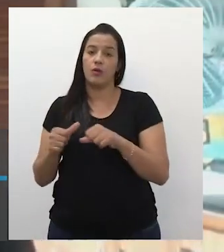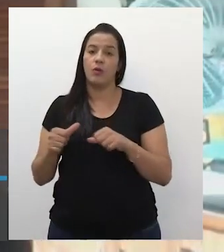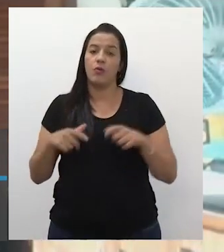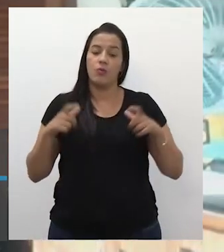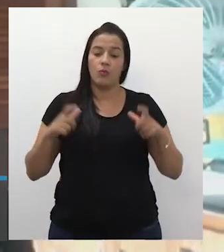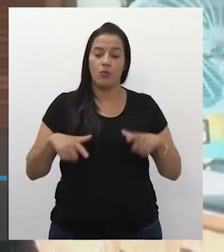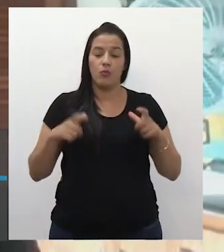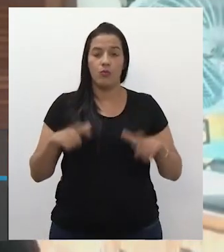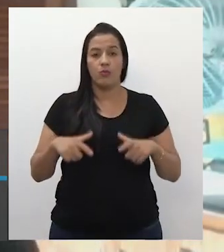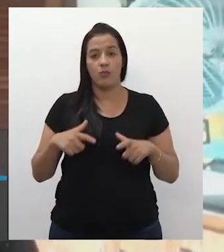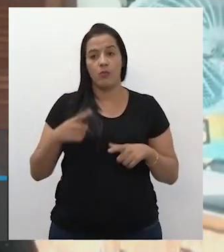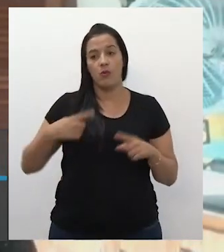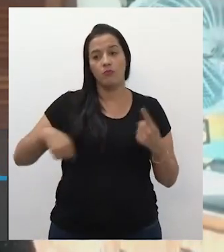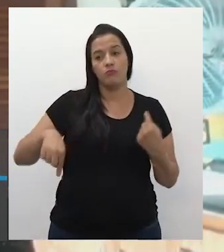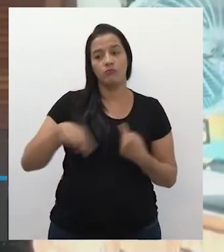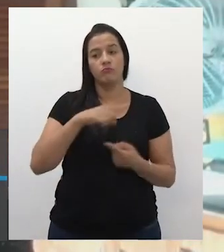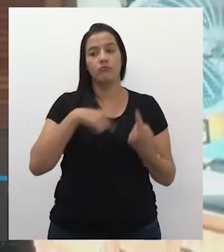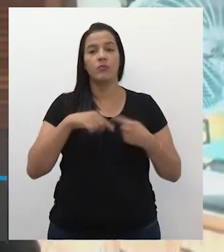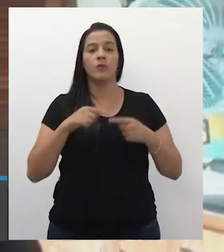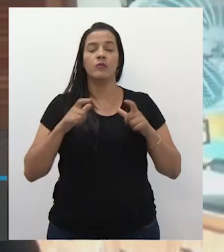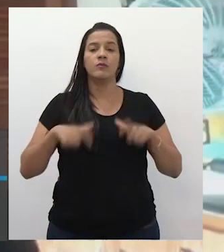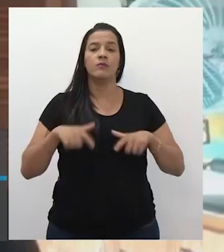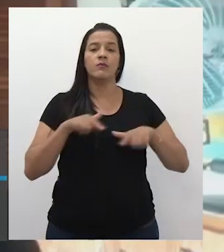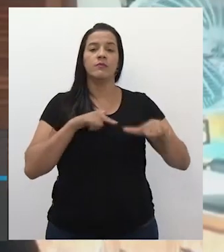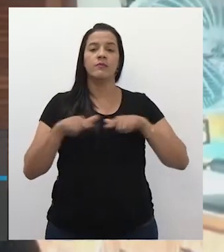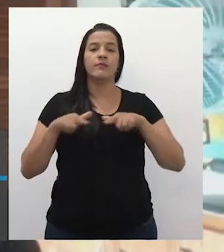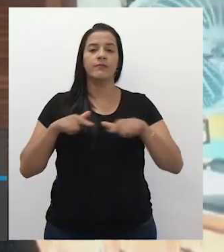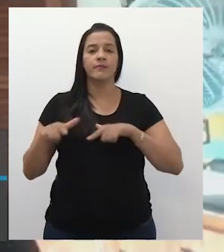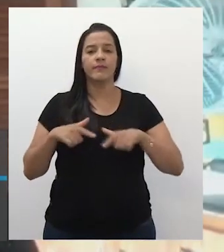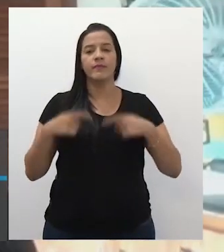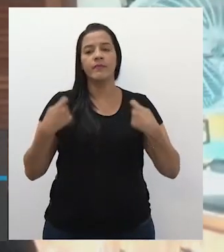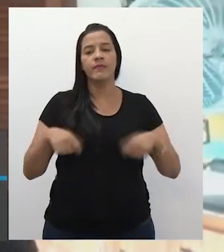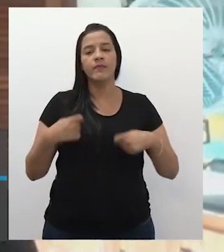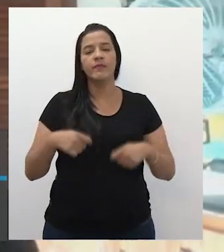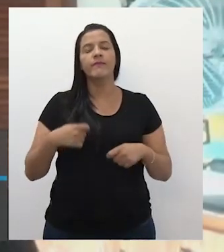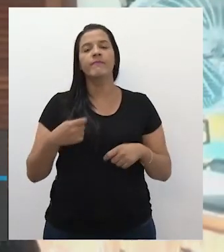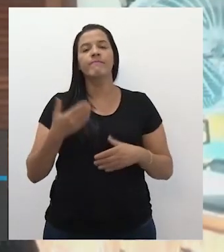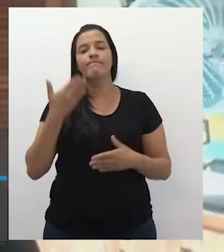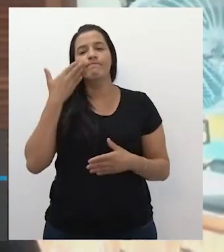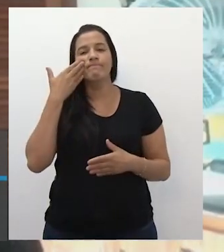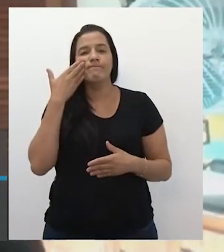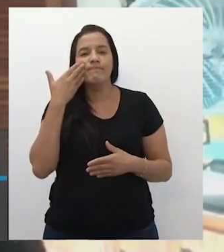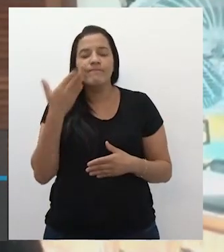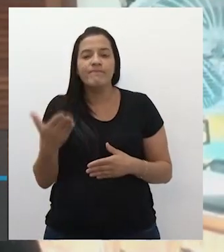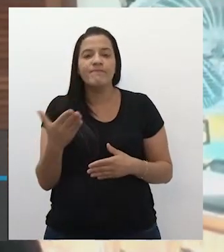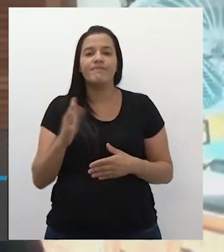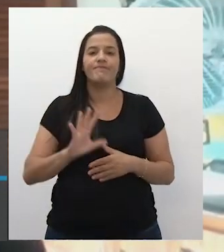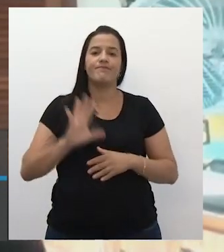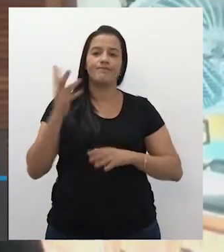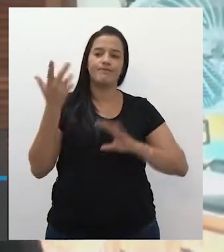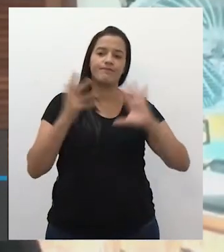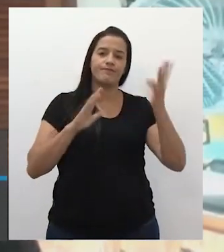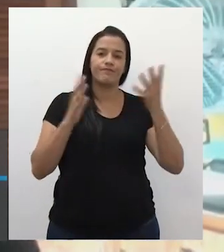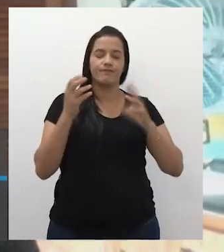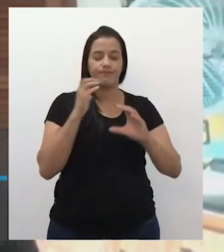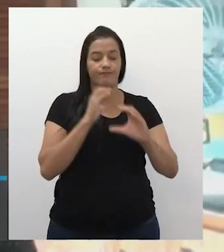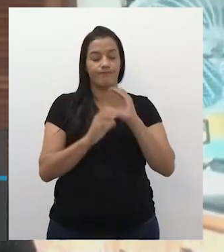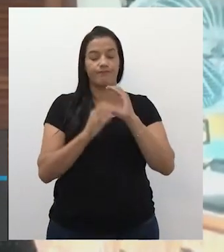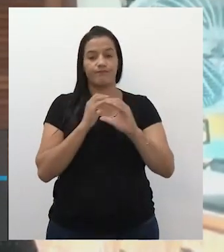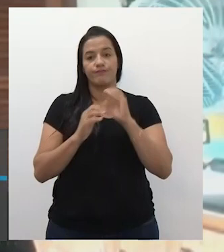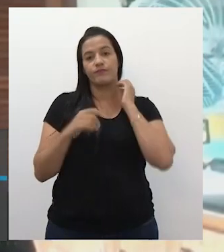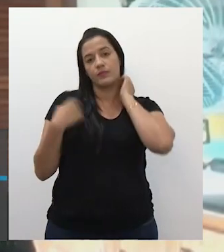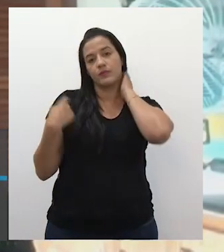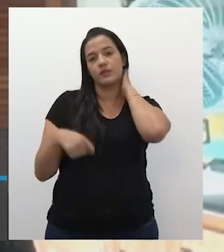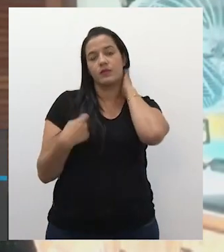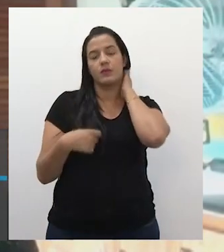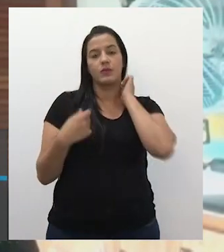de comunicação no nosso ambiente de trabalho, é apontando, né, as fragilidades de diálogo e de comunicação que existem